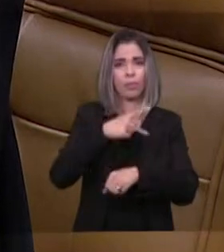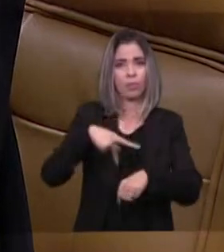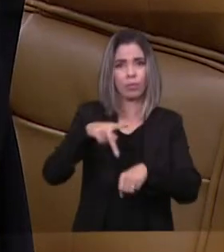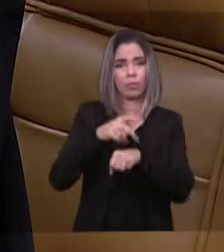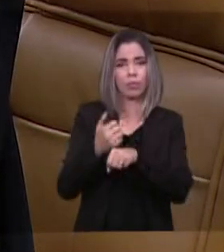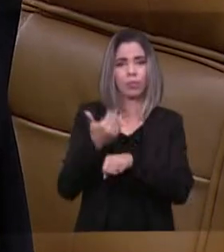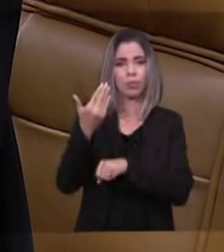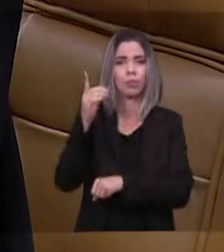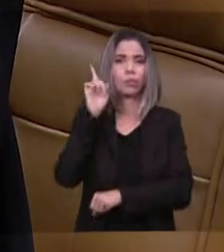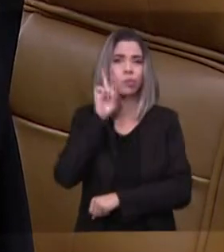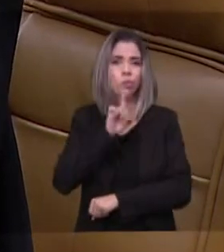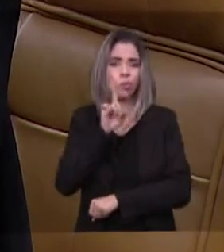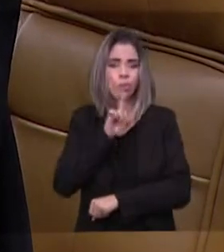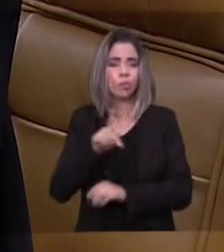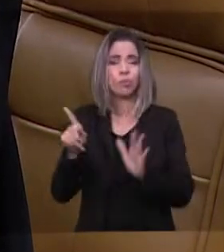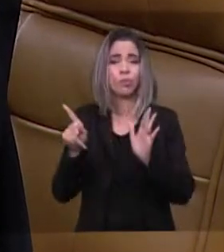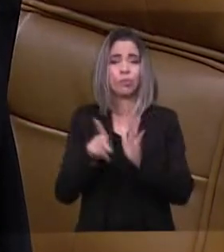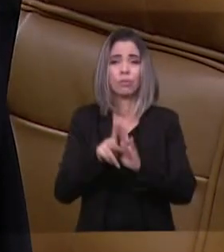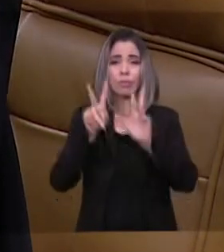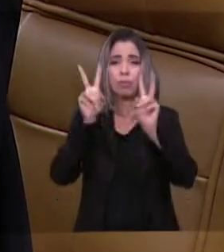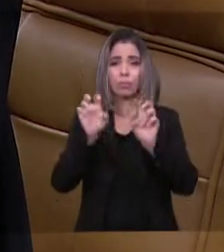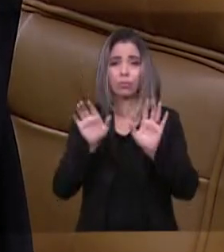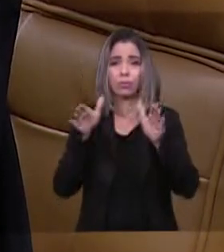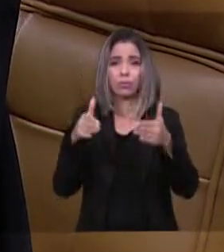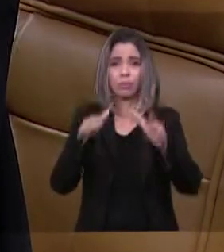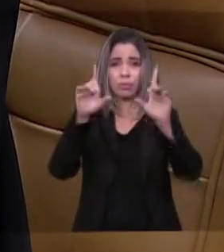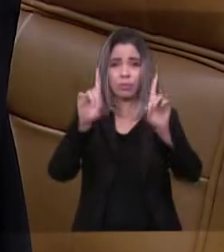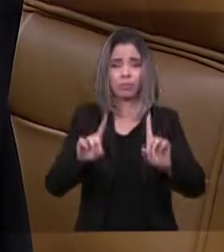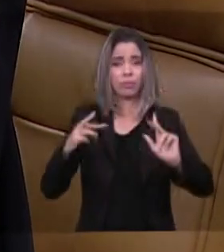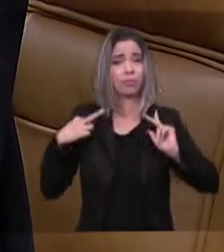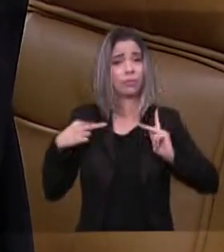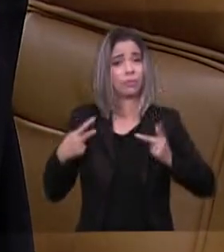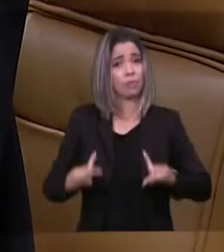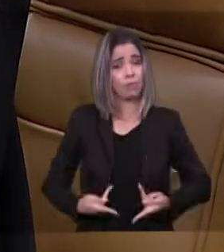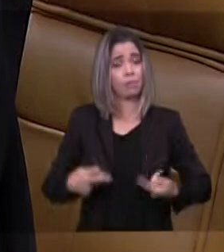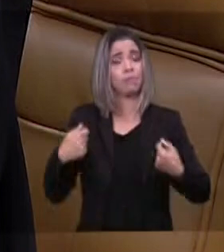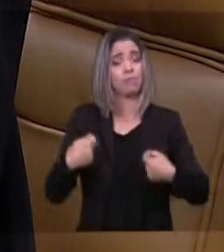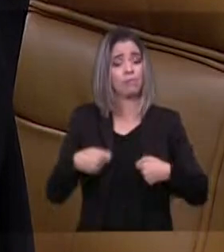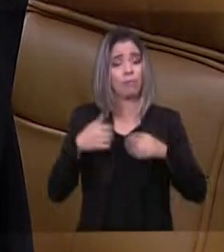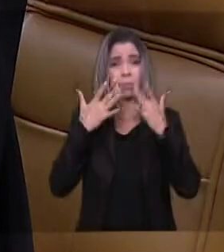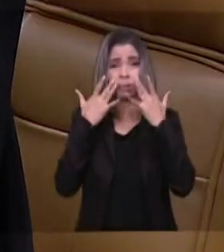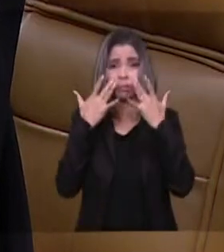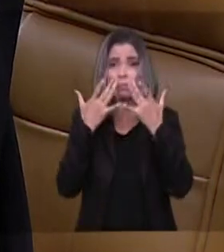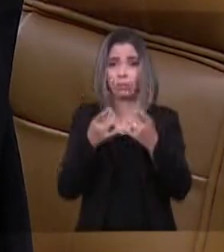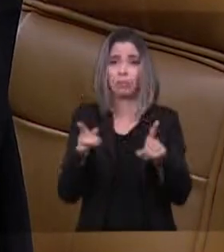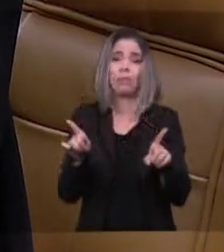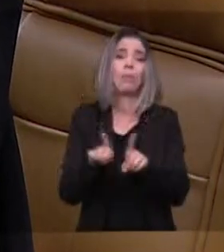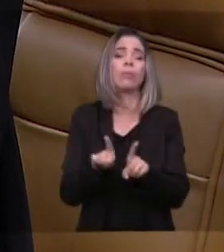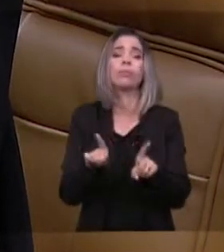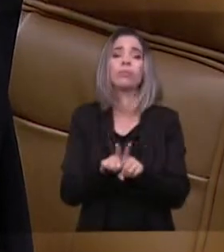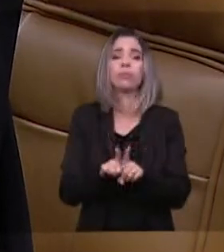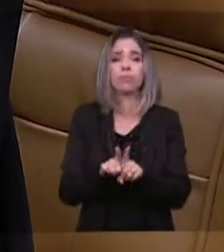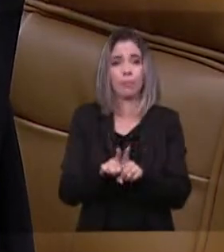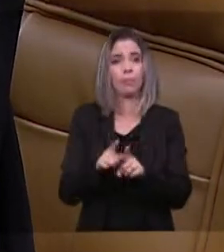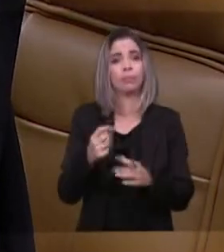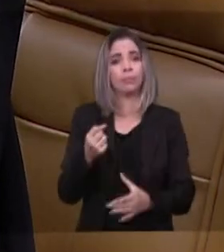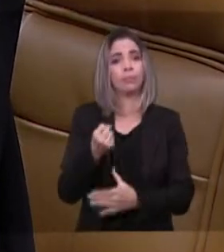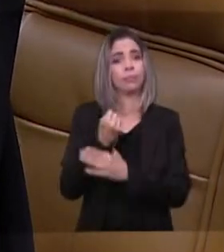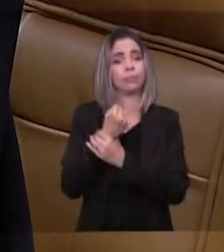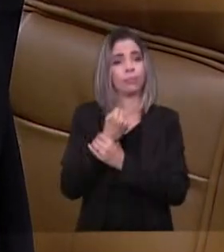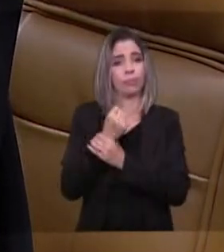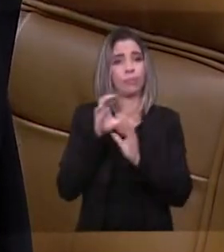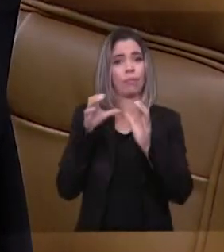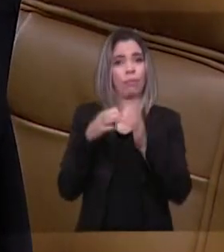Logo, cabe aplicar aqui também tal entendimento no caso em análise. Em complemento, com o objetivo de assegurar às